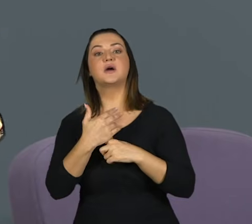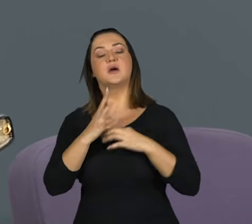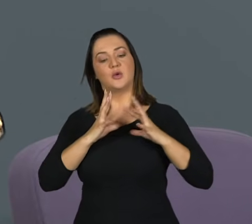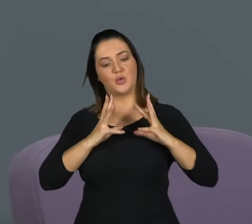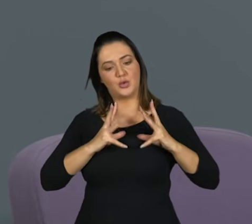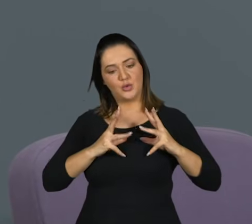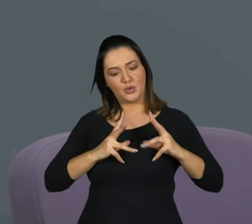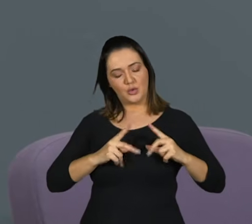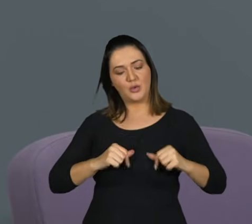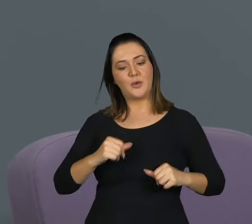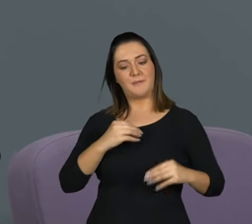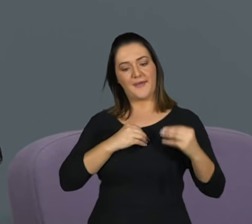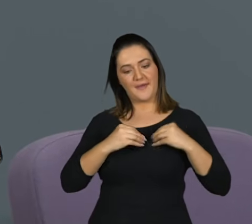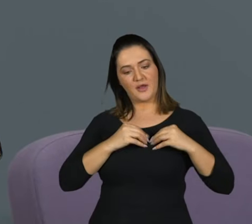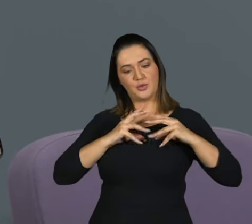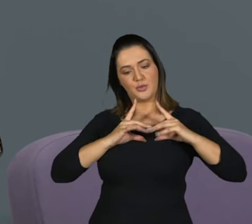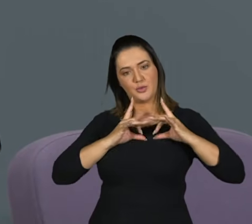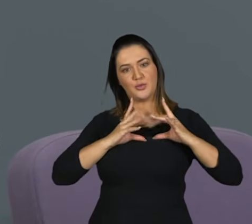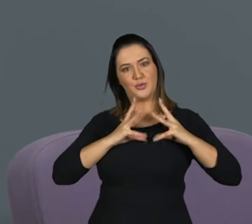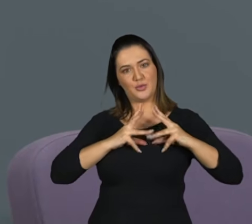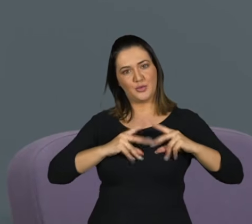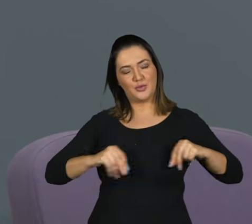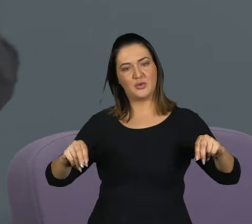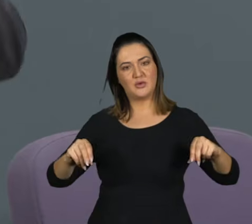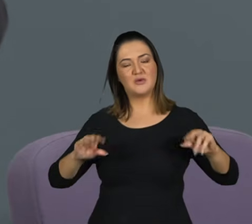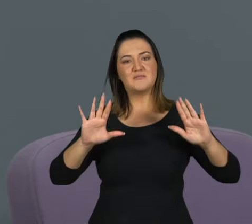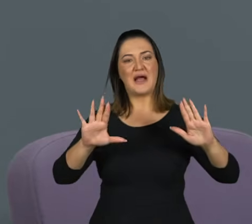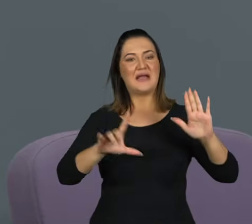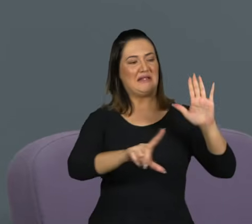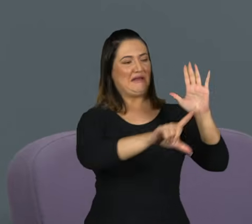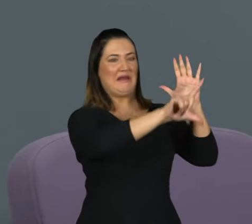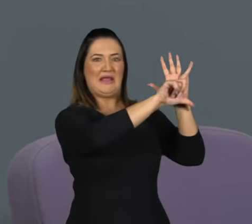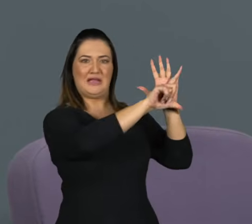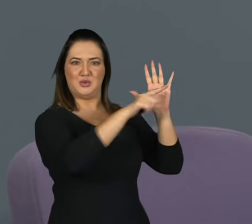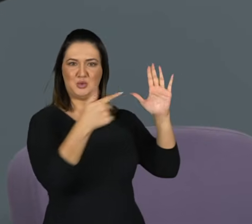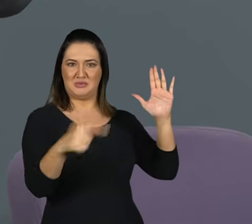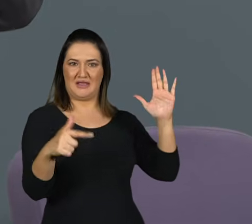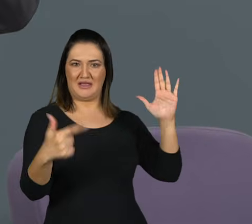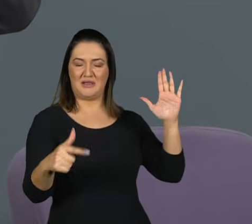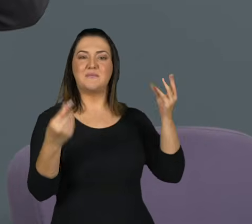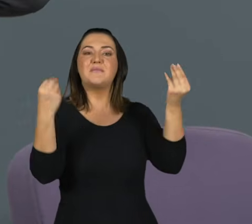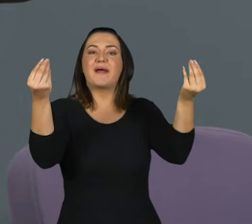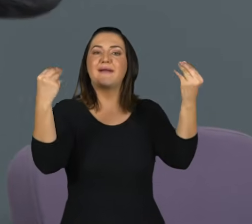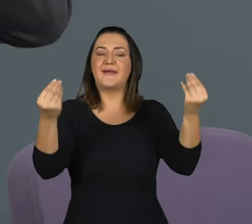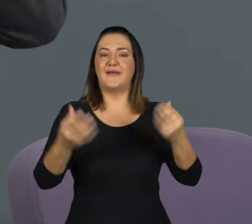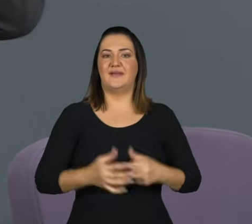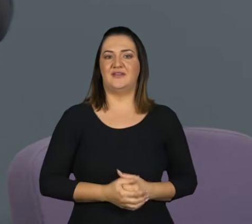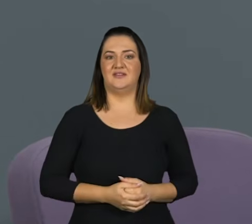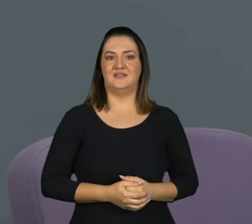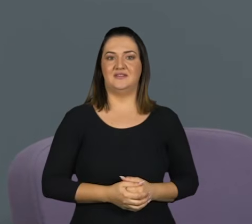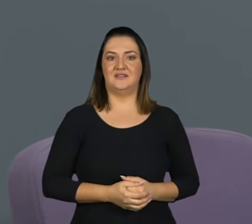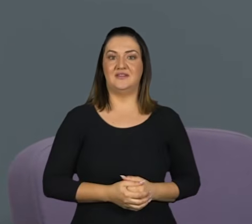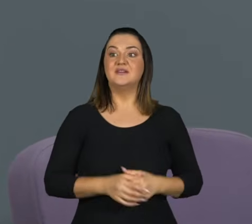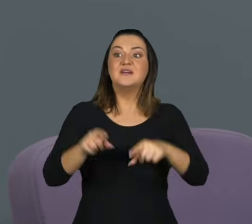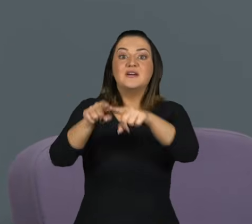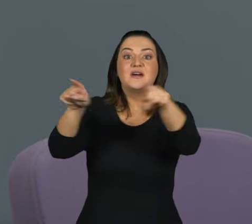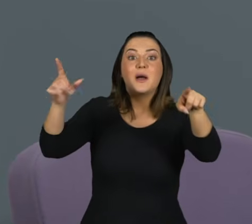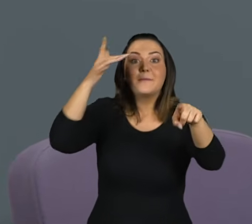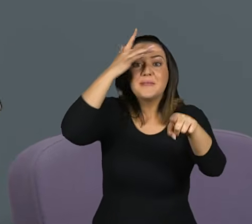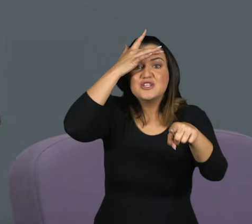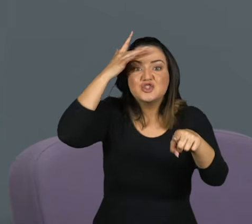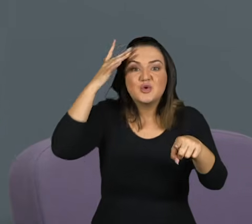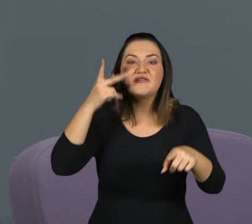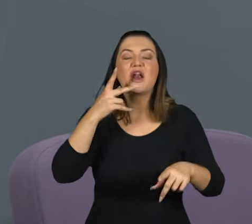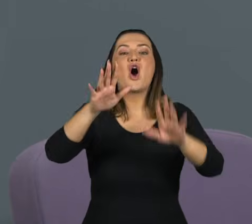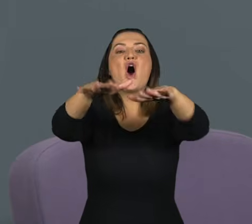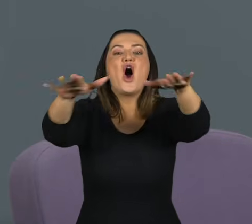o ministério do Espírito Santo. Então, quando alguém diz assim, a lei foi abolida, essa pessoa não tem consciência de que